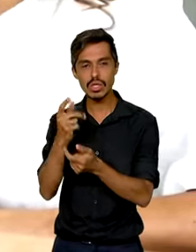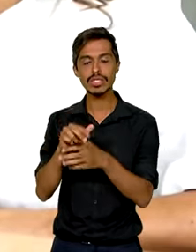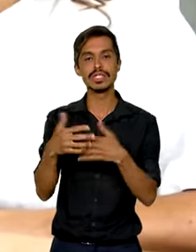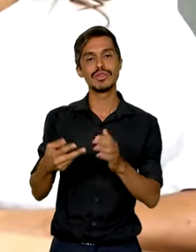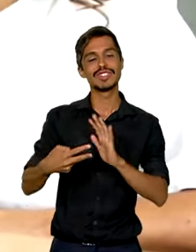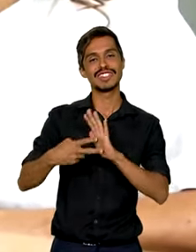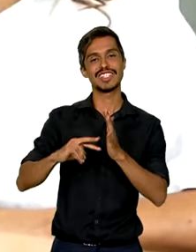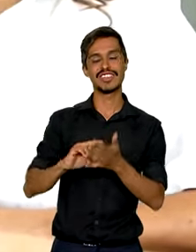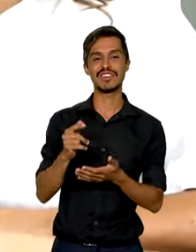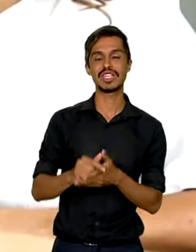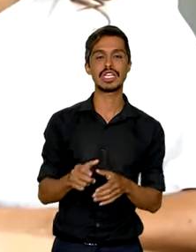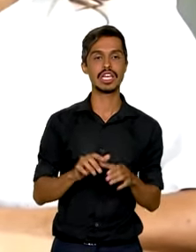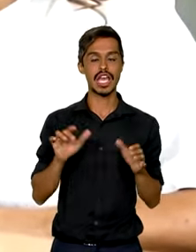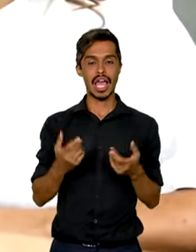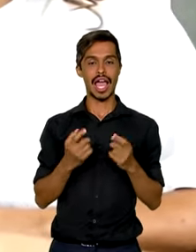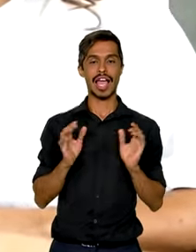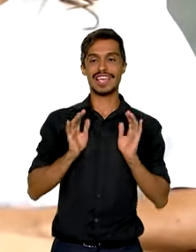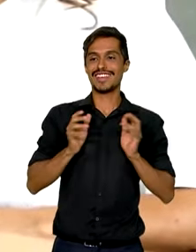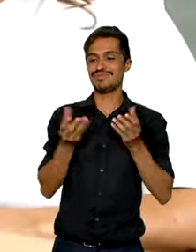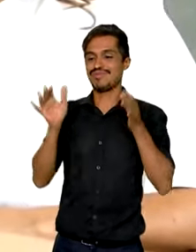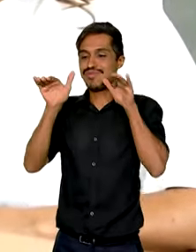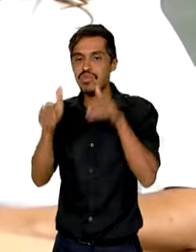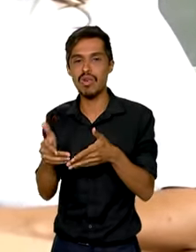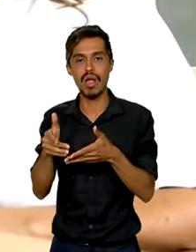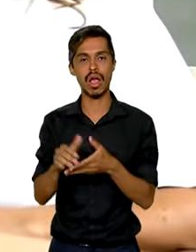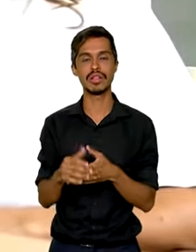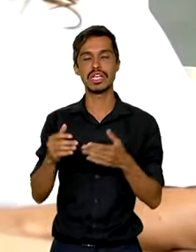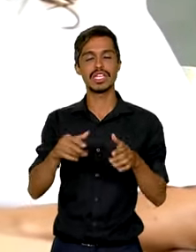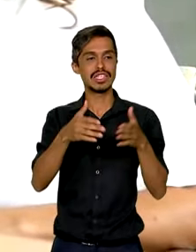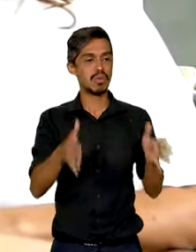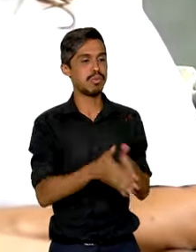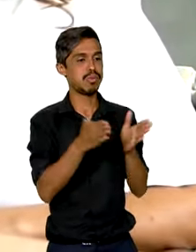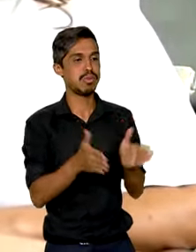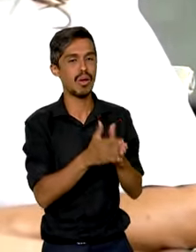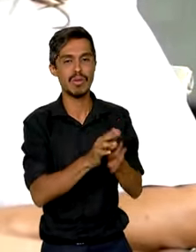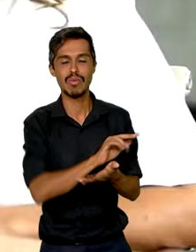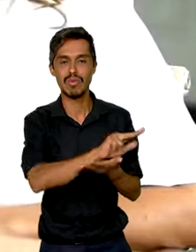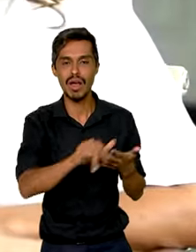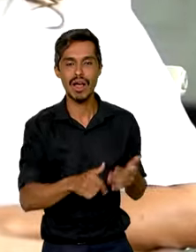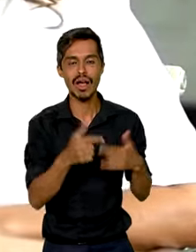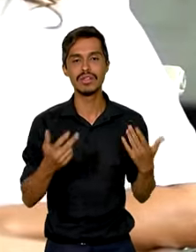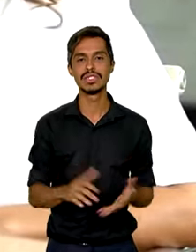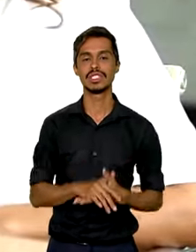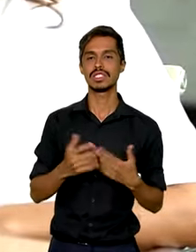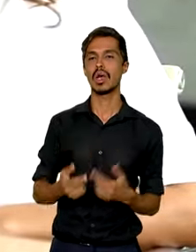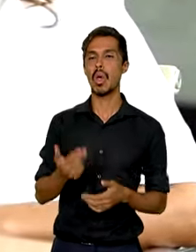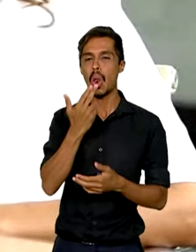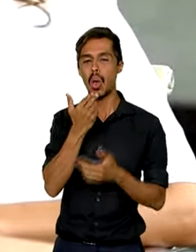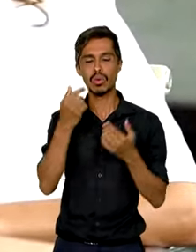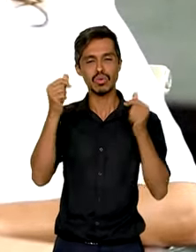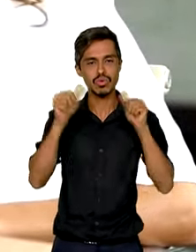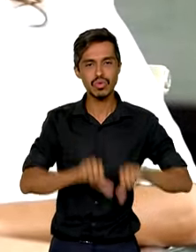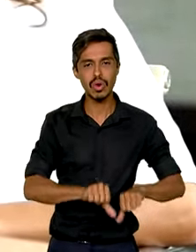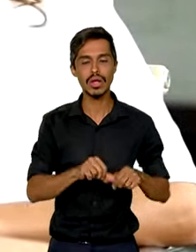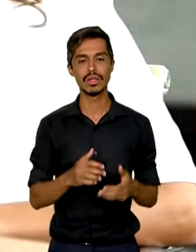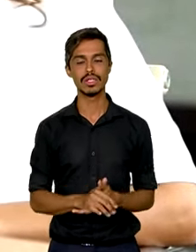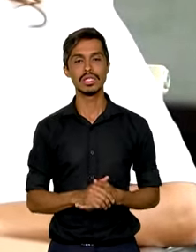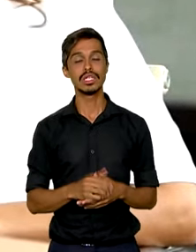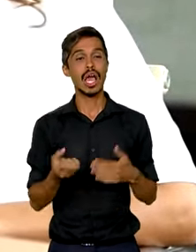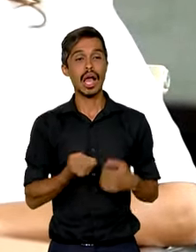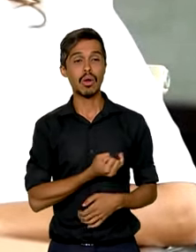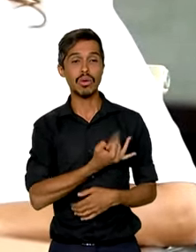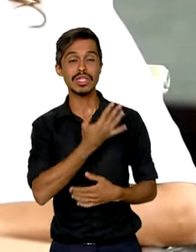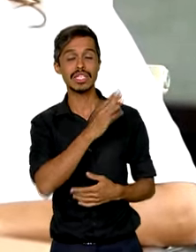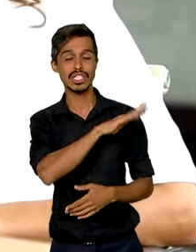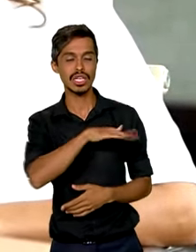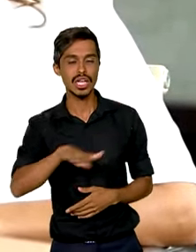concentração de riqueza significa empobrecimento significa desnutri mortalidade